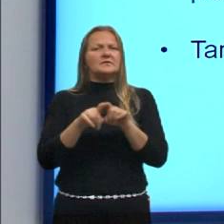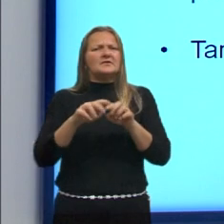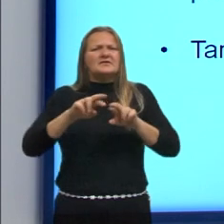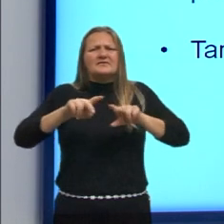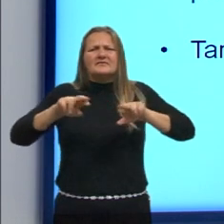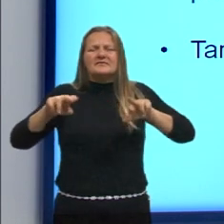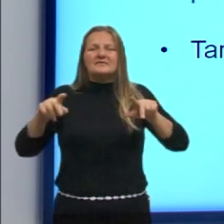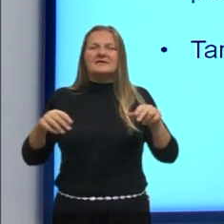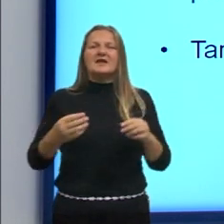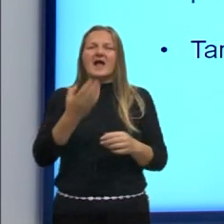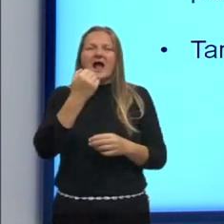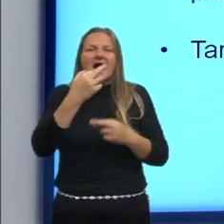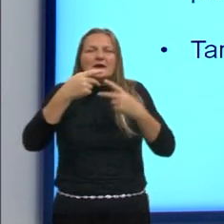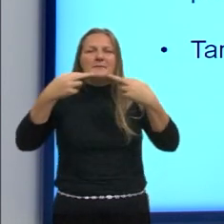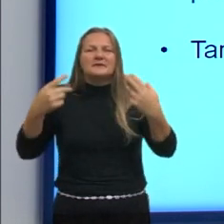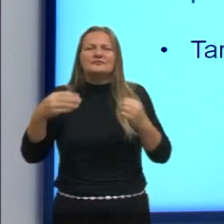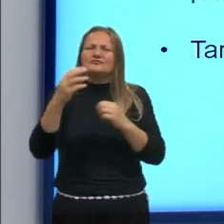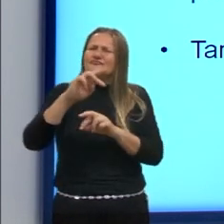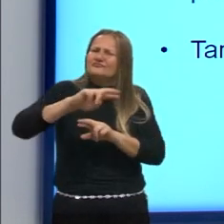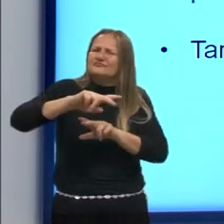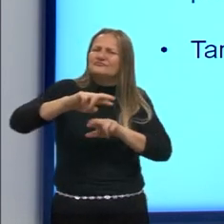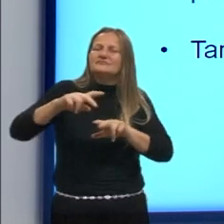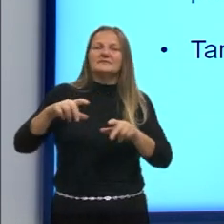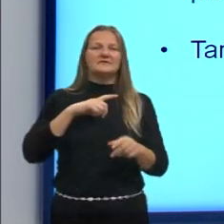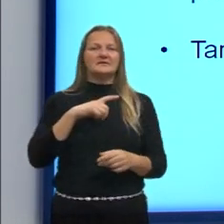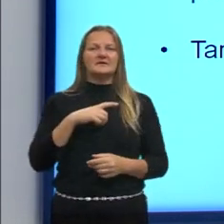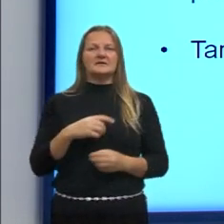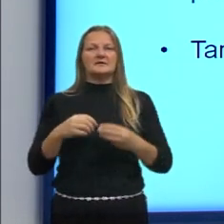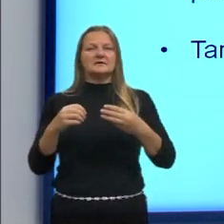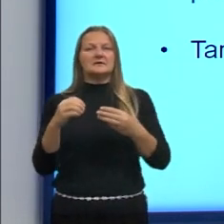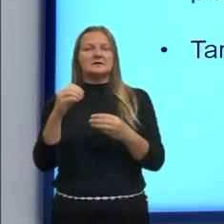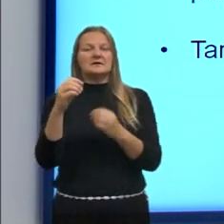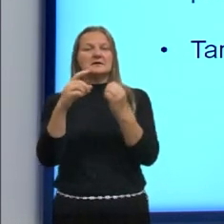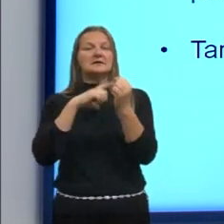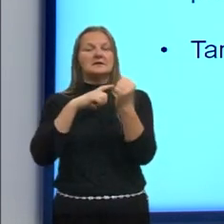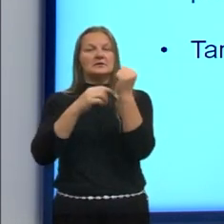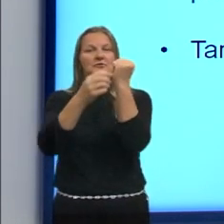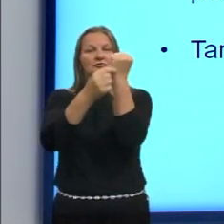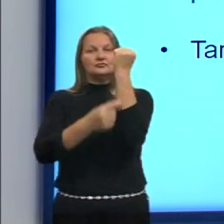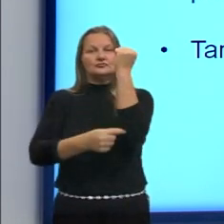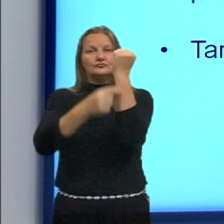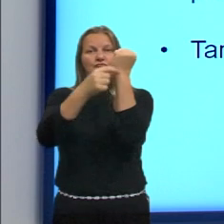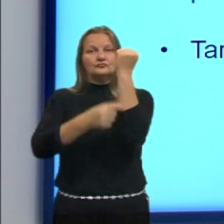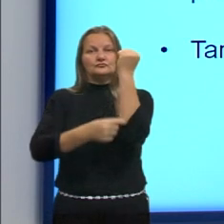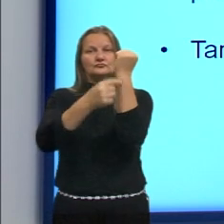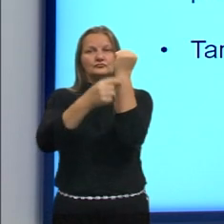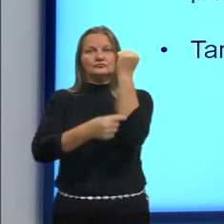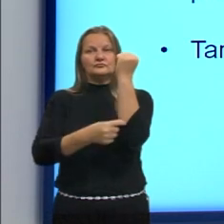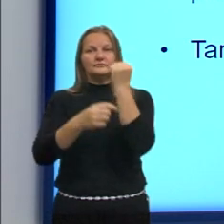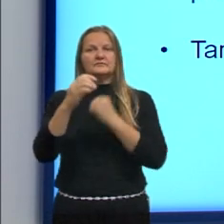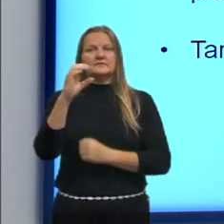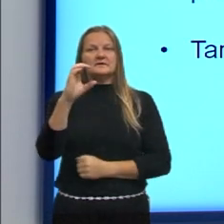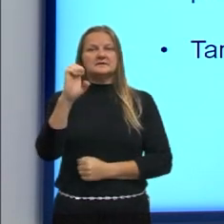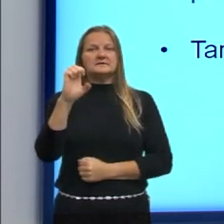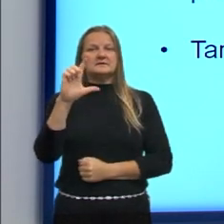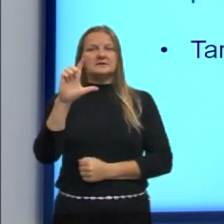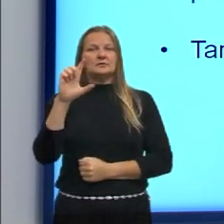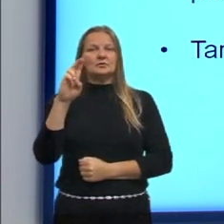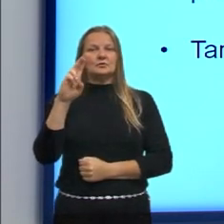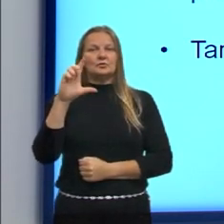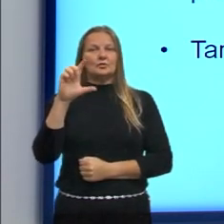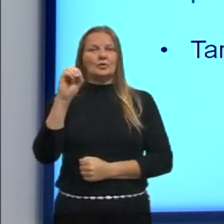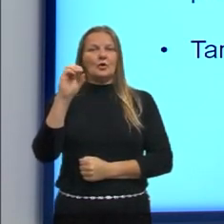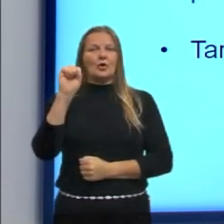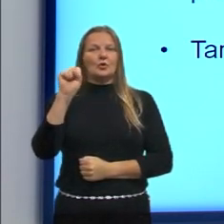muitos tipos de alimentos a celulose é um carboidrato que tem a característica de formar